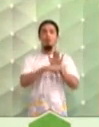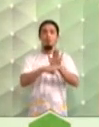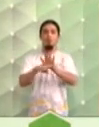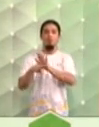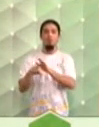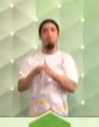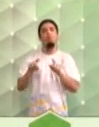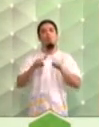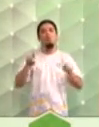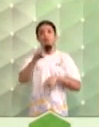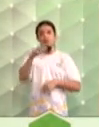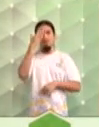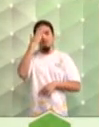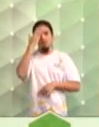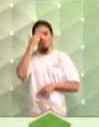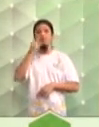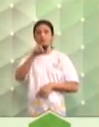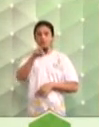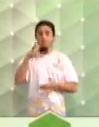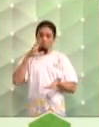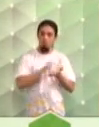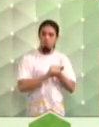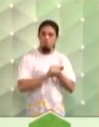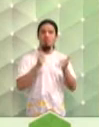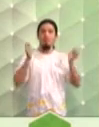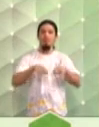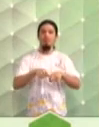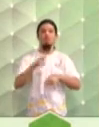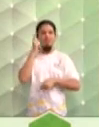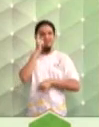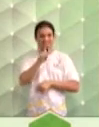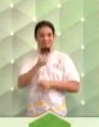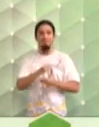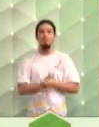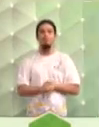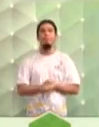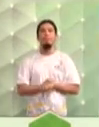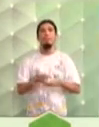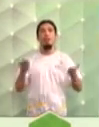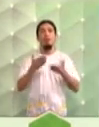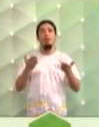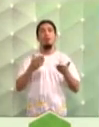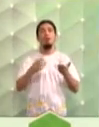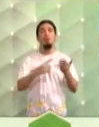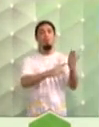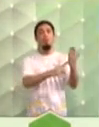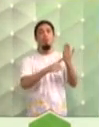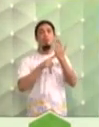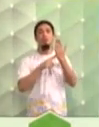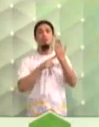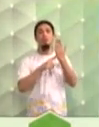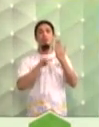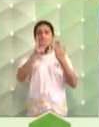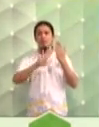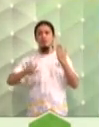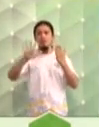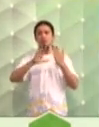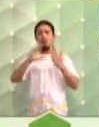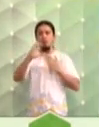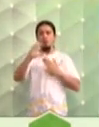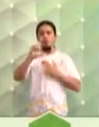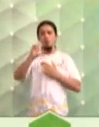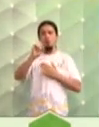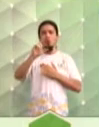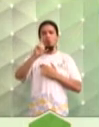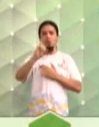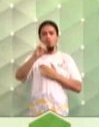que você que fez o cadastro vai poder ganhar. Mostra pra mim rapidinho a imagem com o Clodoaldo. Você tá acompanhando agora aí a